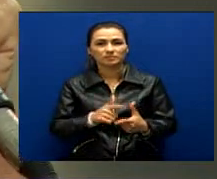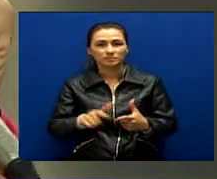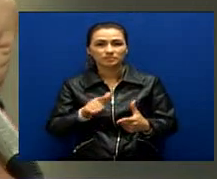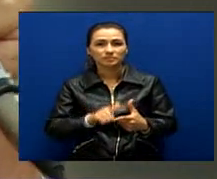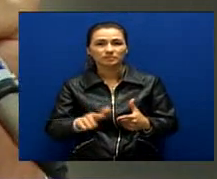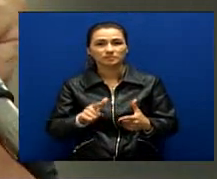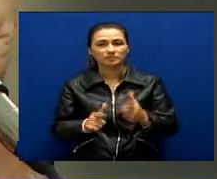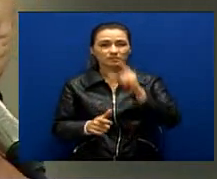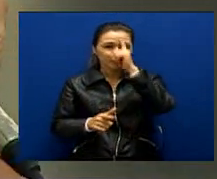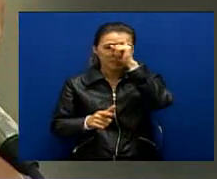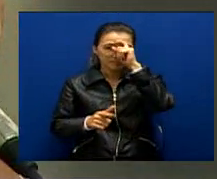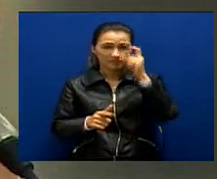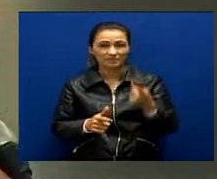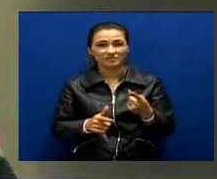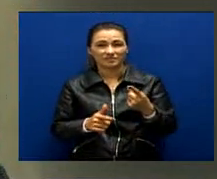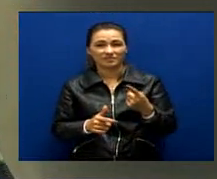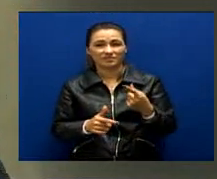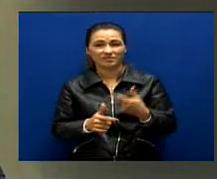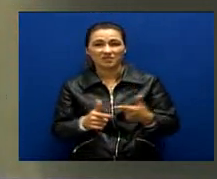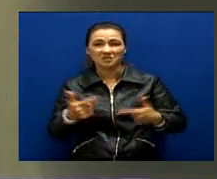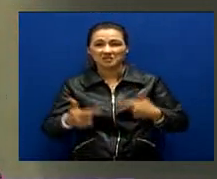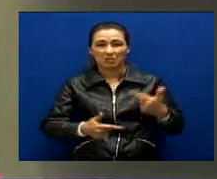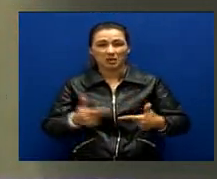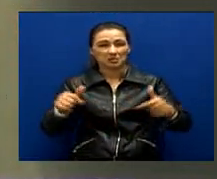de modo geral